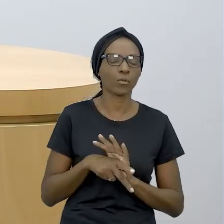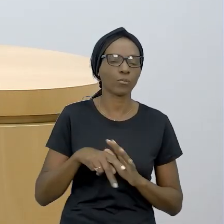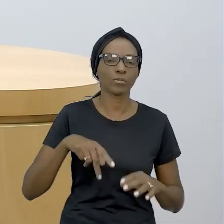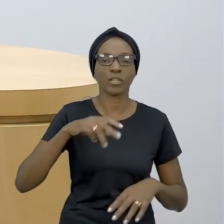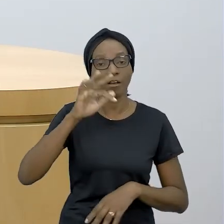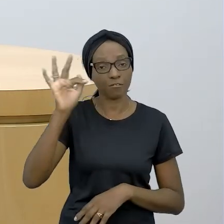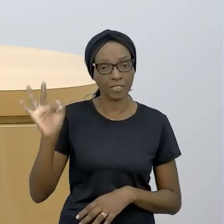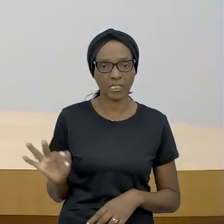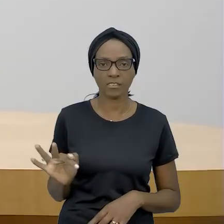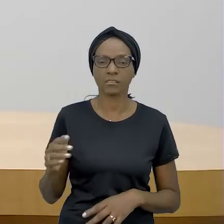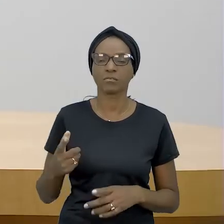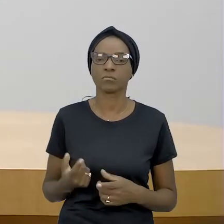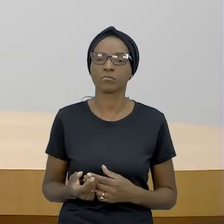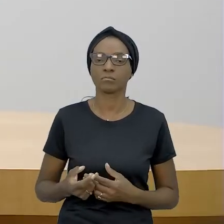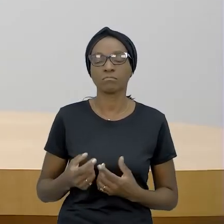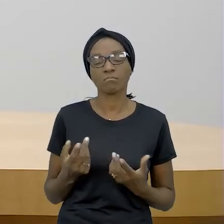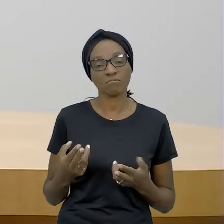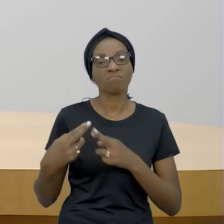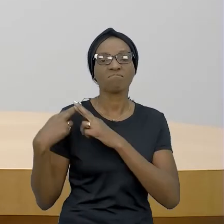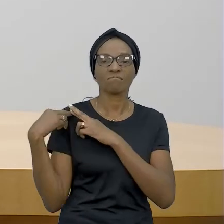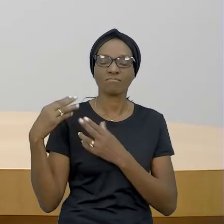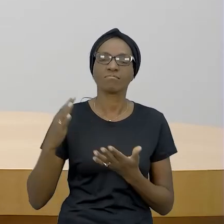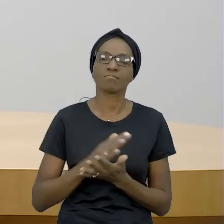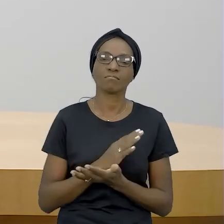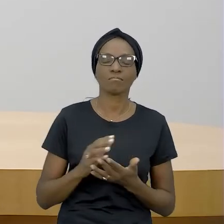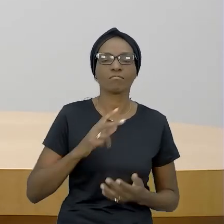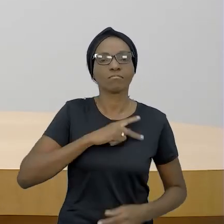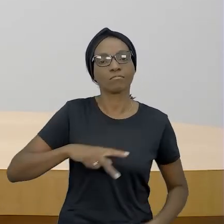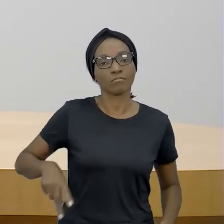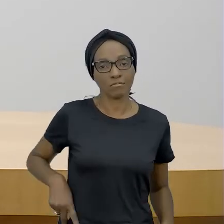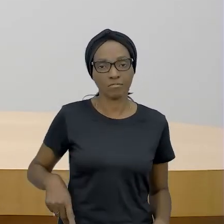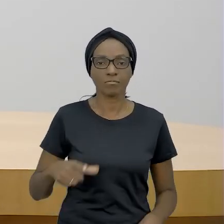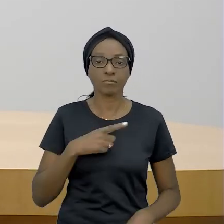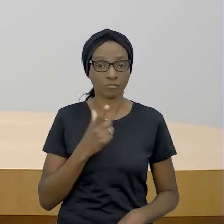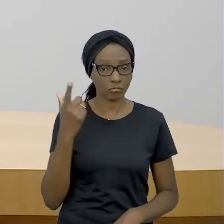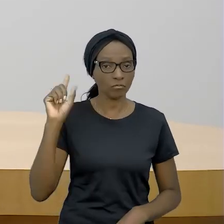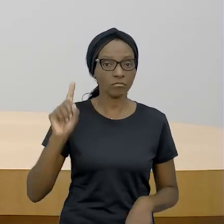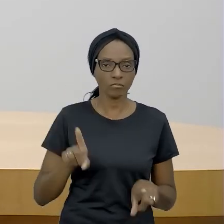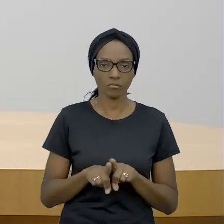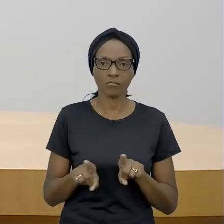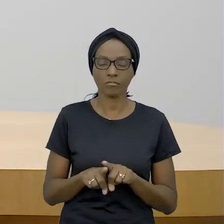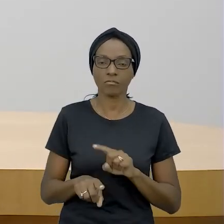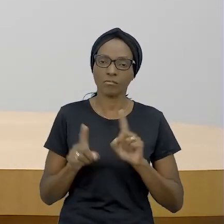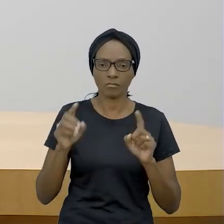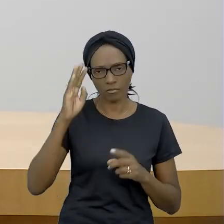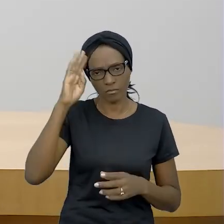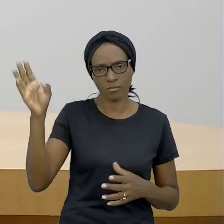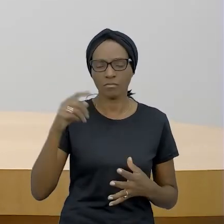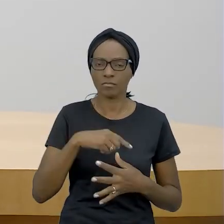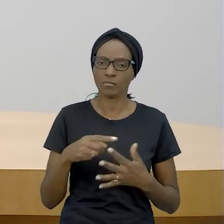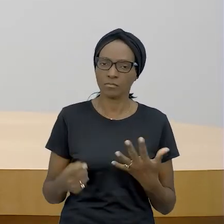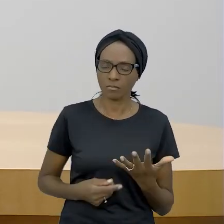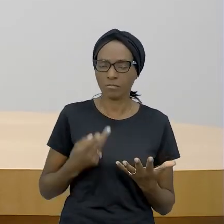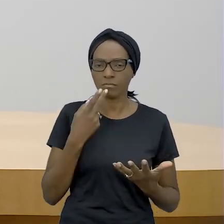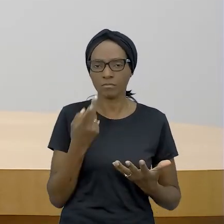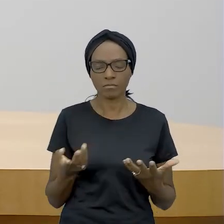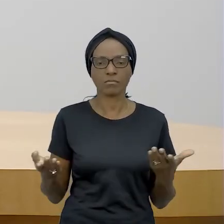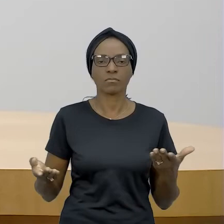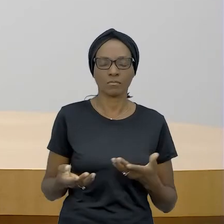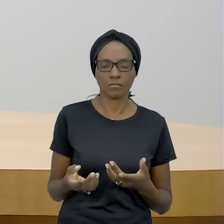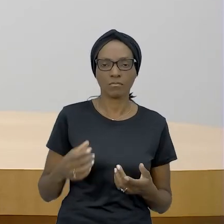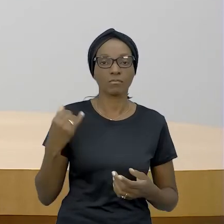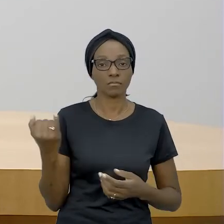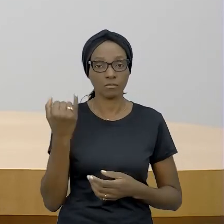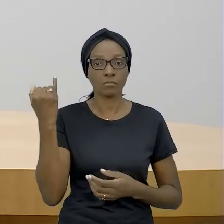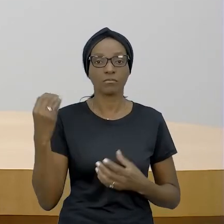das atribuições, né, do presidente, da presidente. Há outras também, né, mas essas são fundamentalmente importantes e,